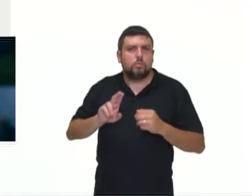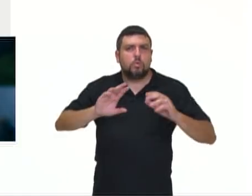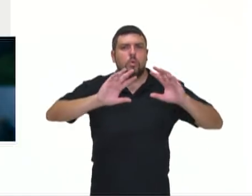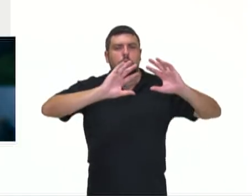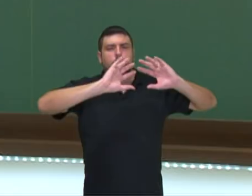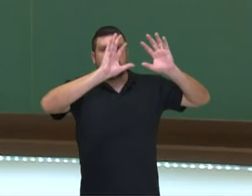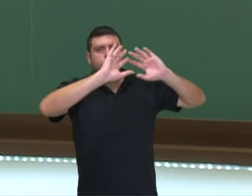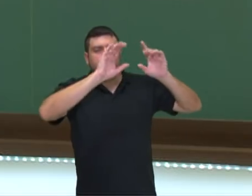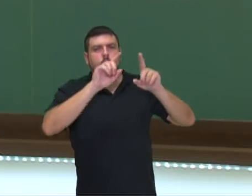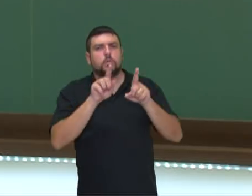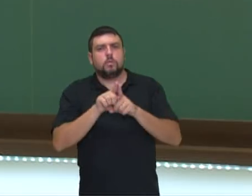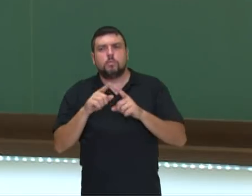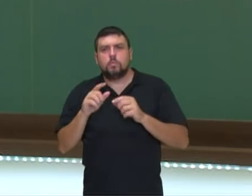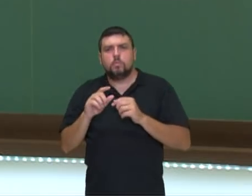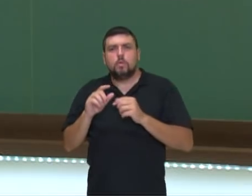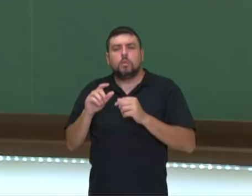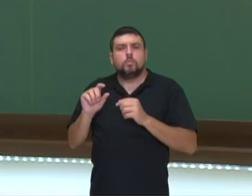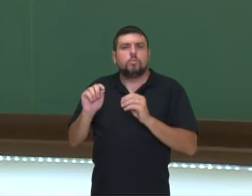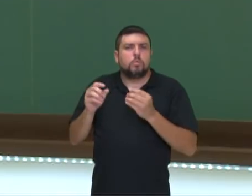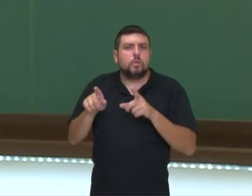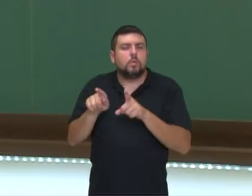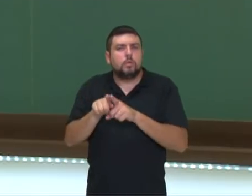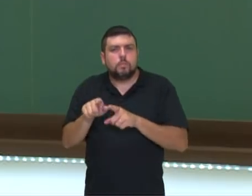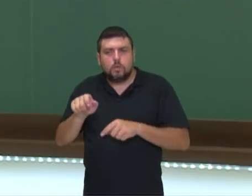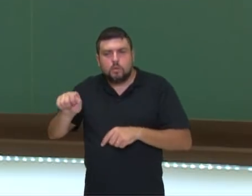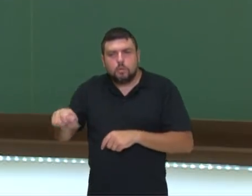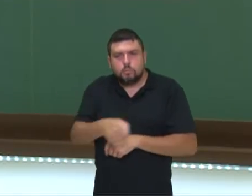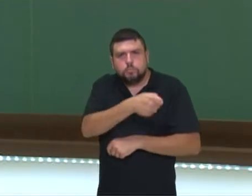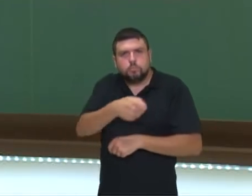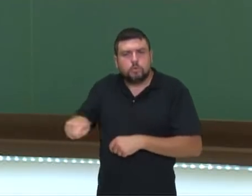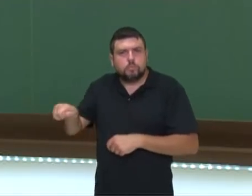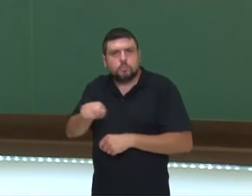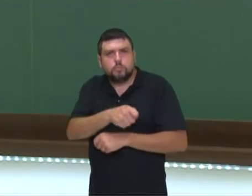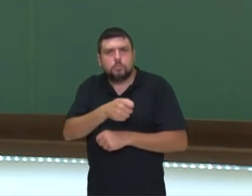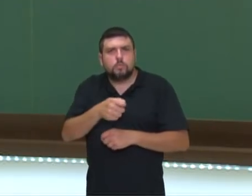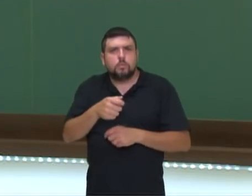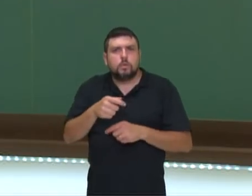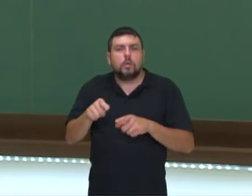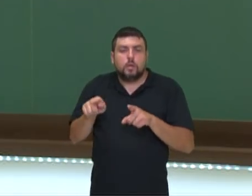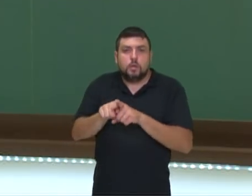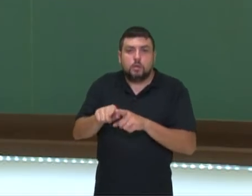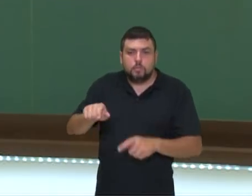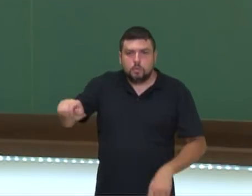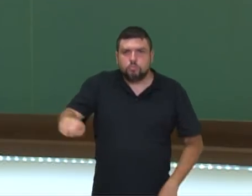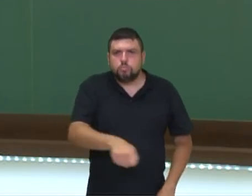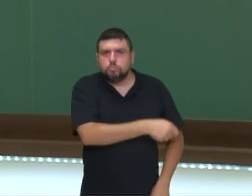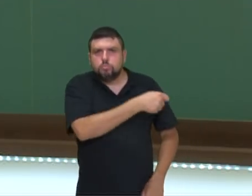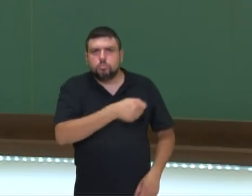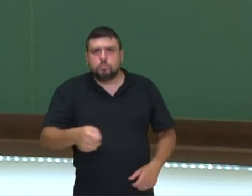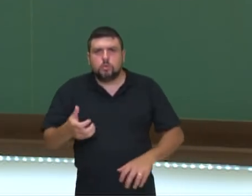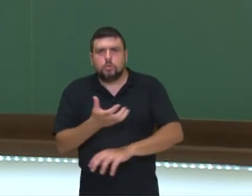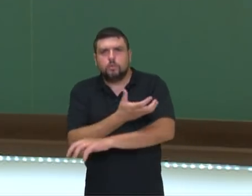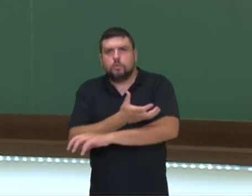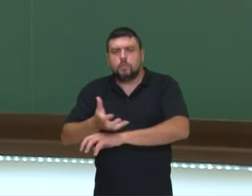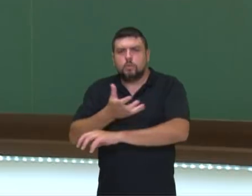em outras modalidades como o tênis de mesa e recentemente até no tênis de campo e recentemente até mesmo no próprio futebol,